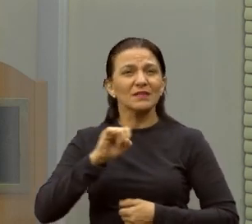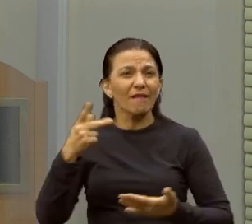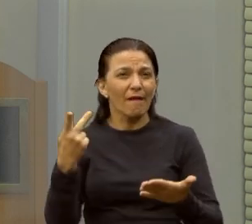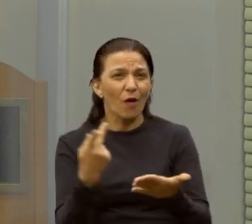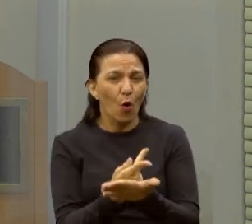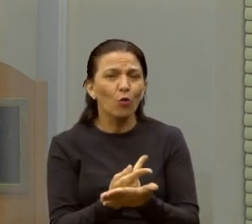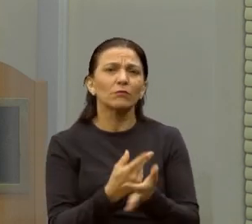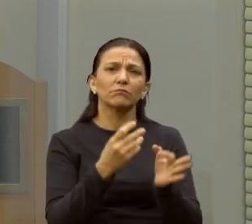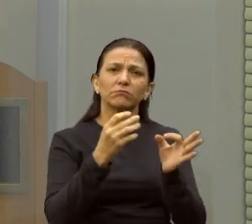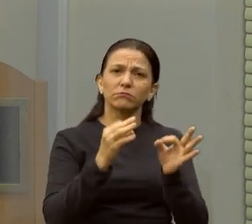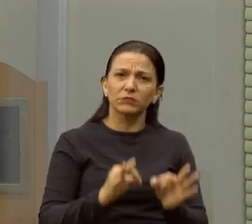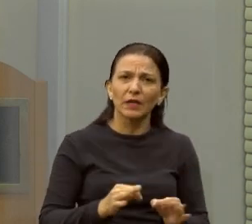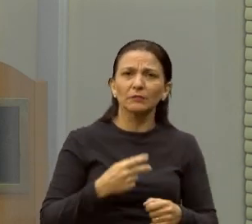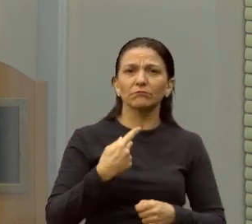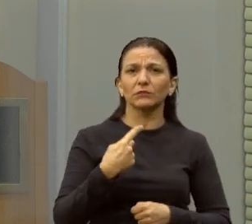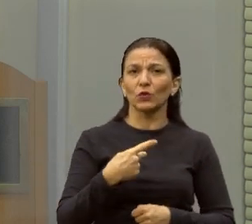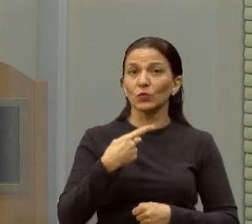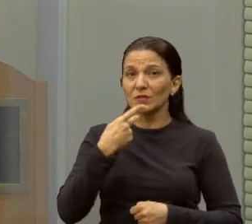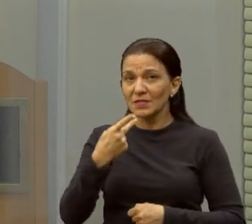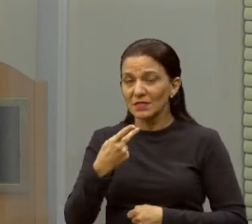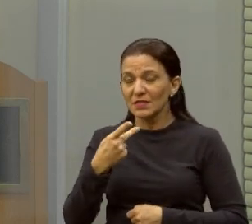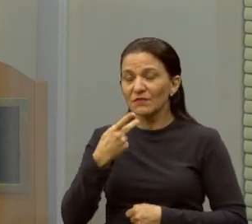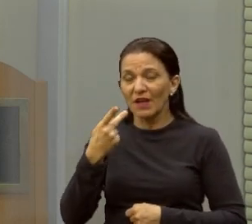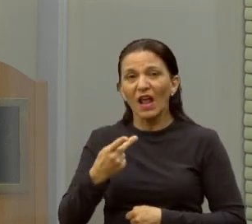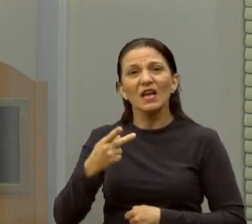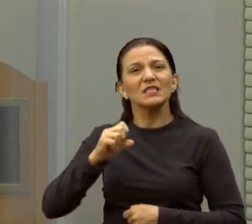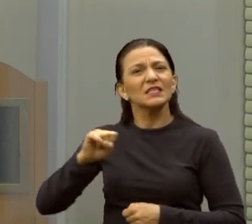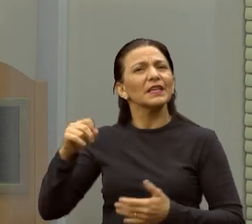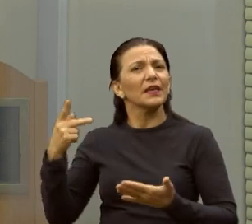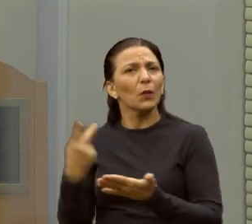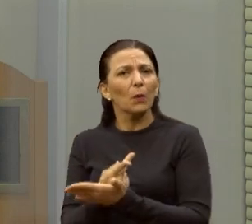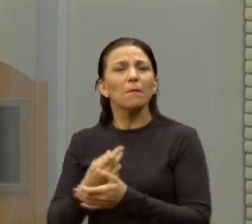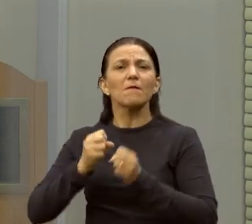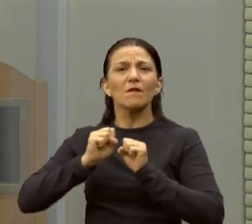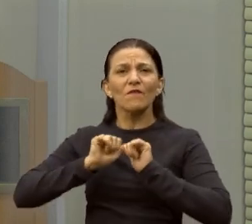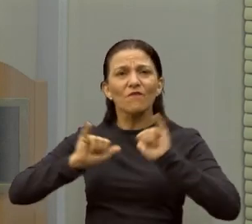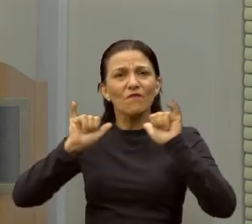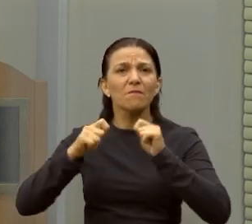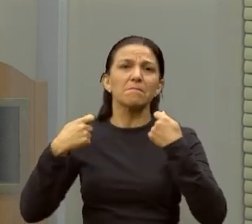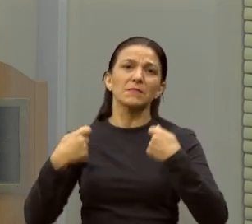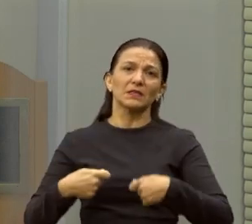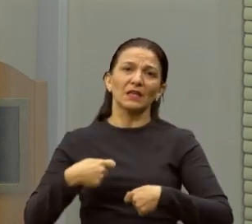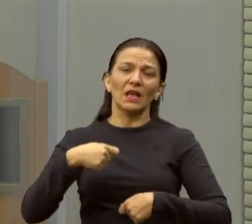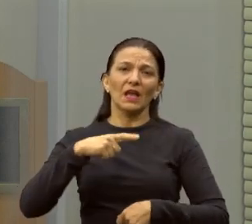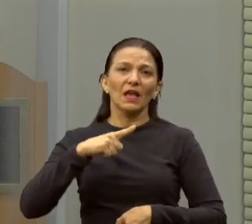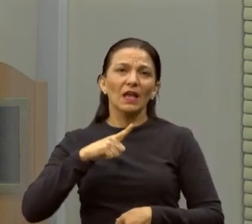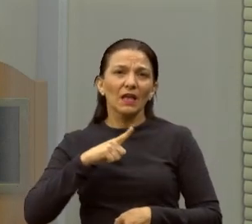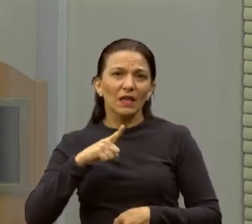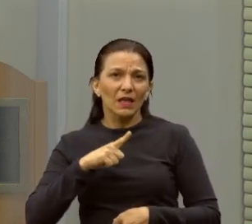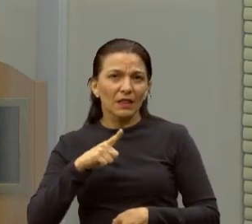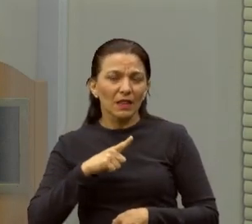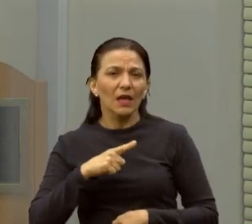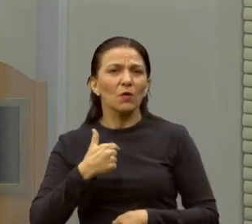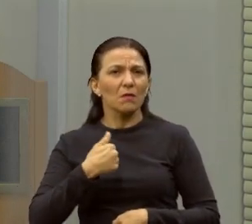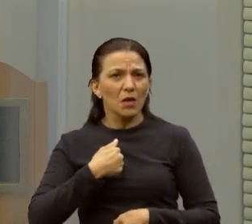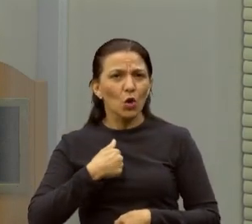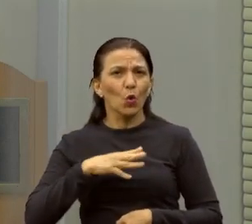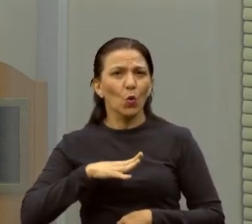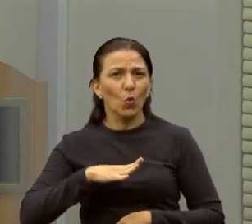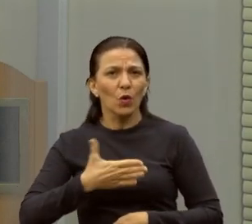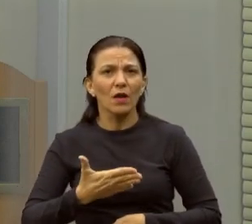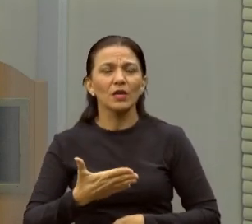algo tenha coragem de dizê-lo e eu tenho coragem verdade e trabalho não me